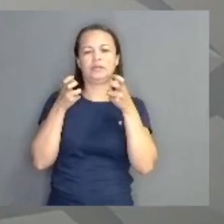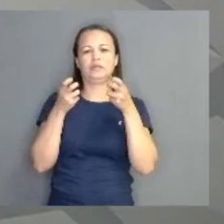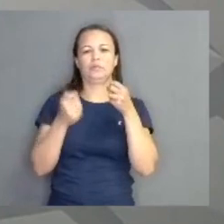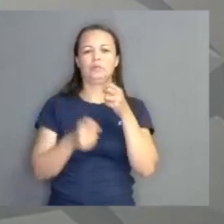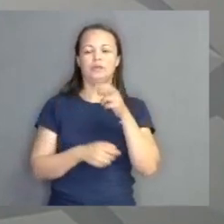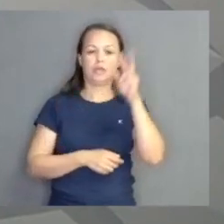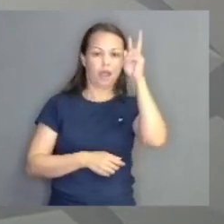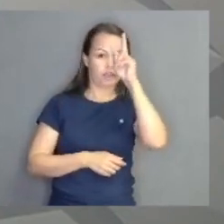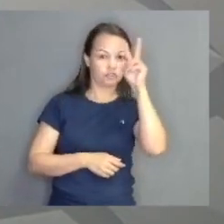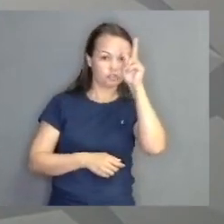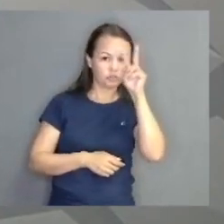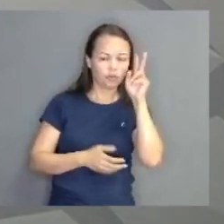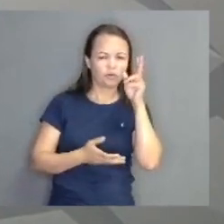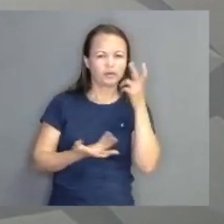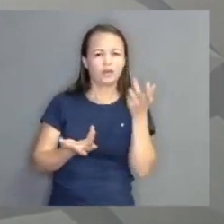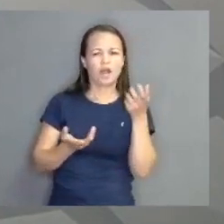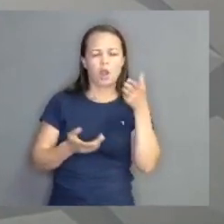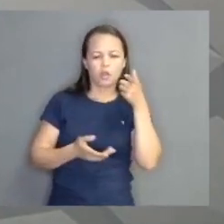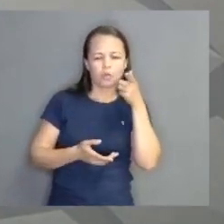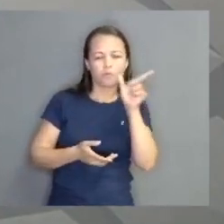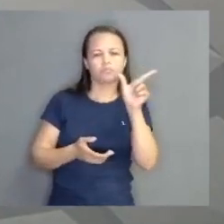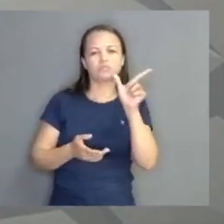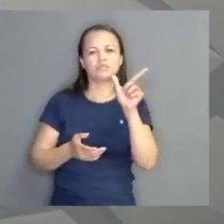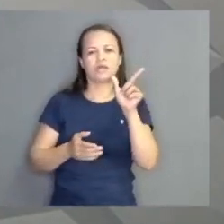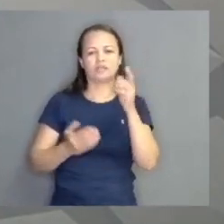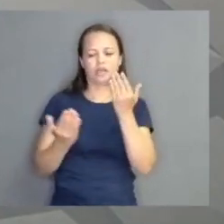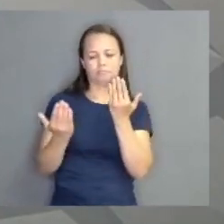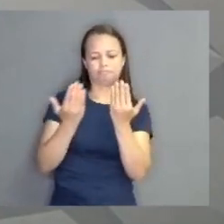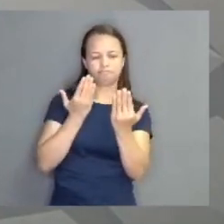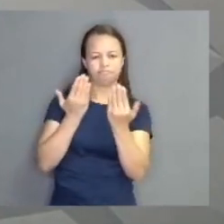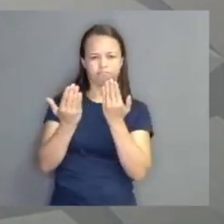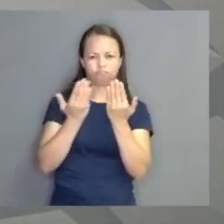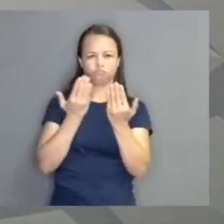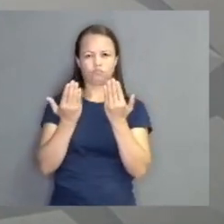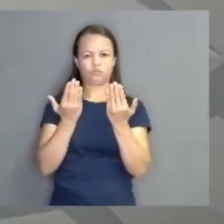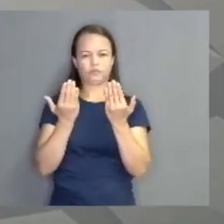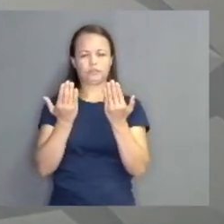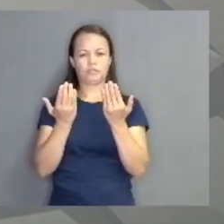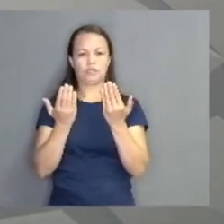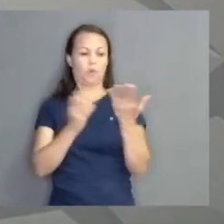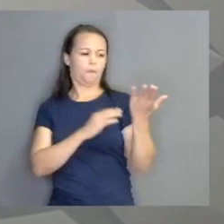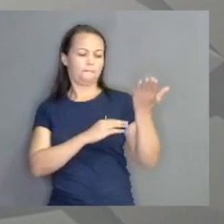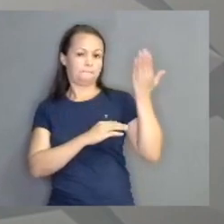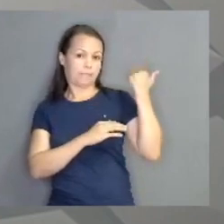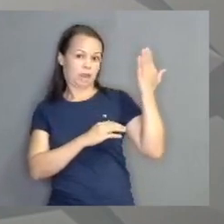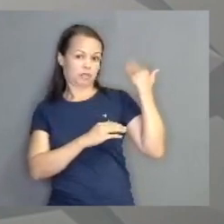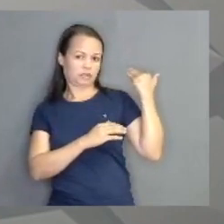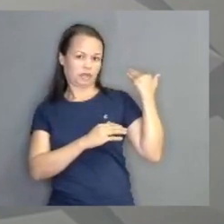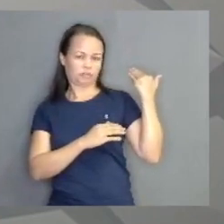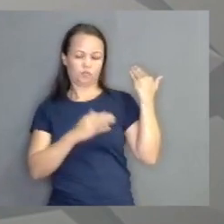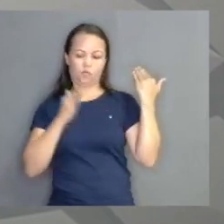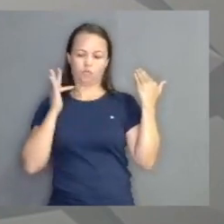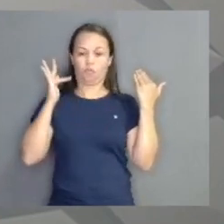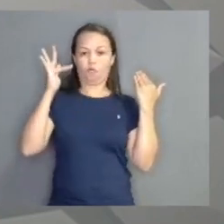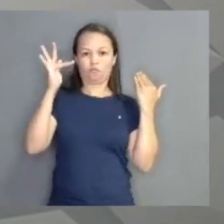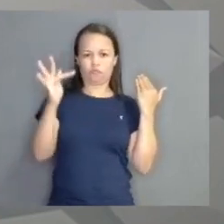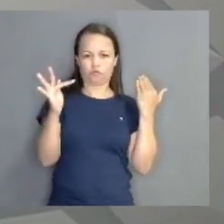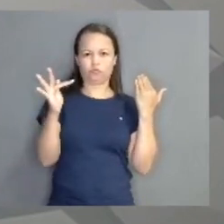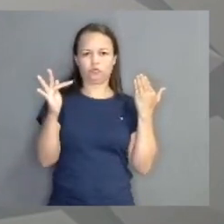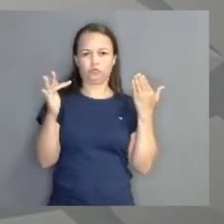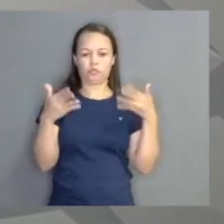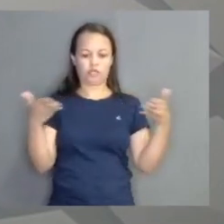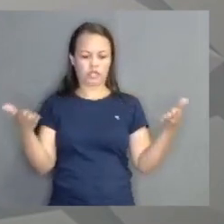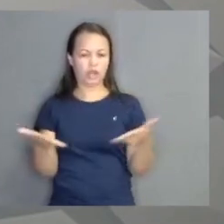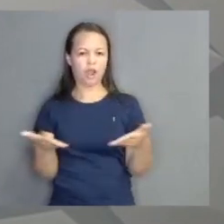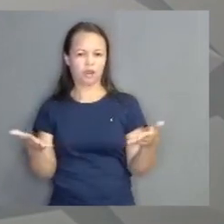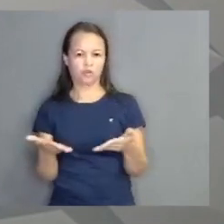história ela consegue fazer comparações do passado com o futuro, com o que